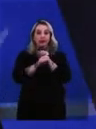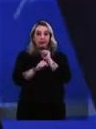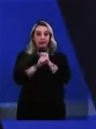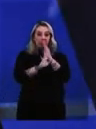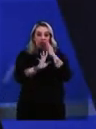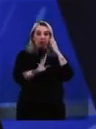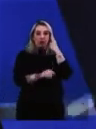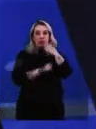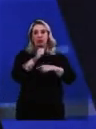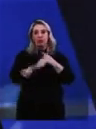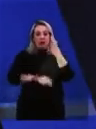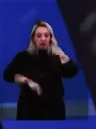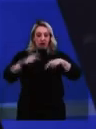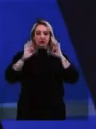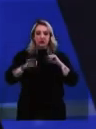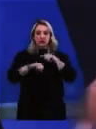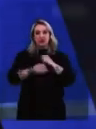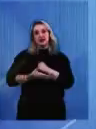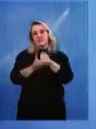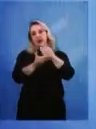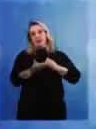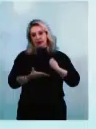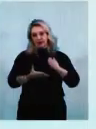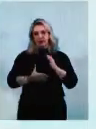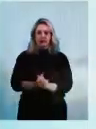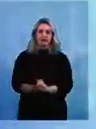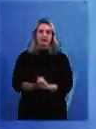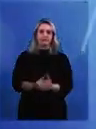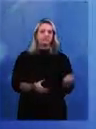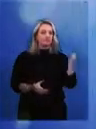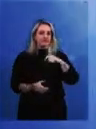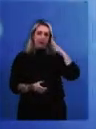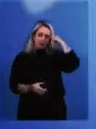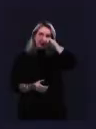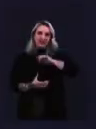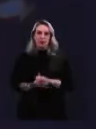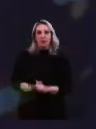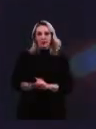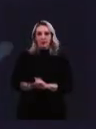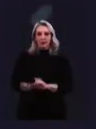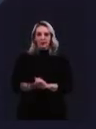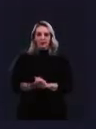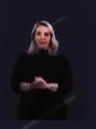na fila. Um exame na hora certa salva a vida. Vamos à réplica do candidato Marçal.